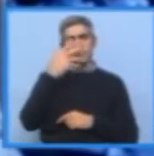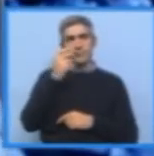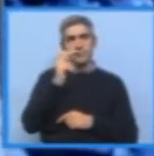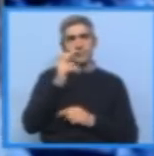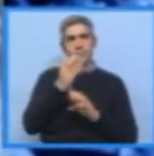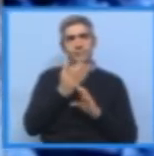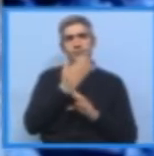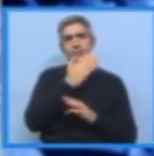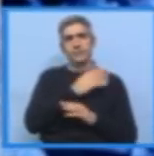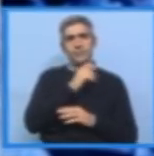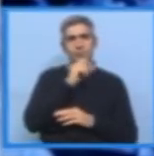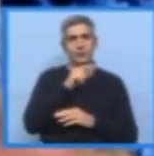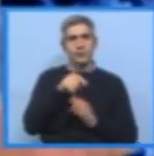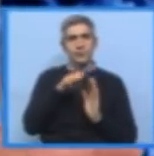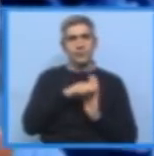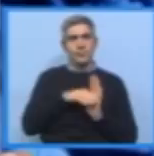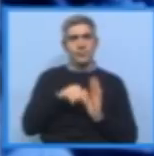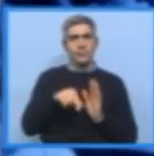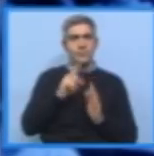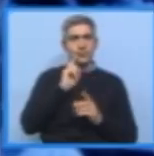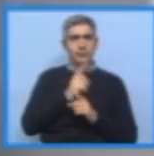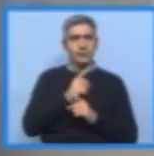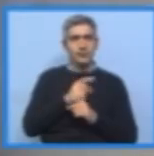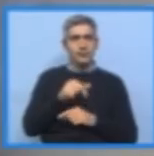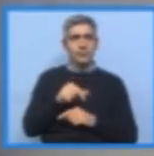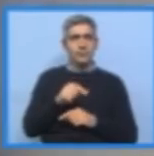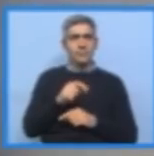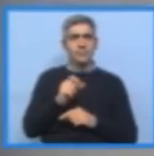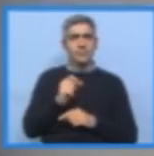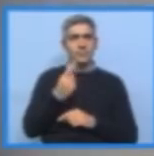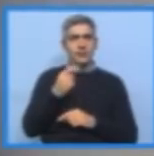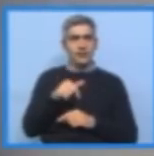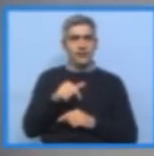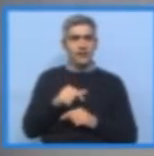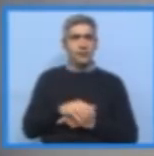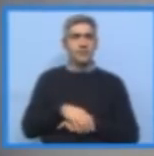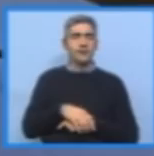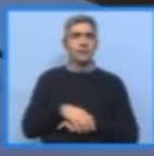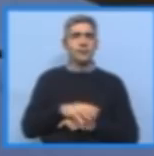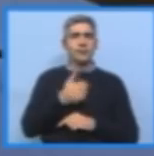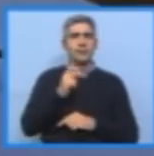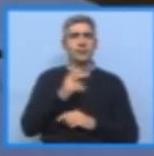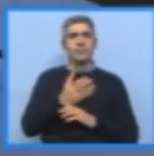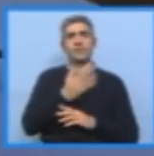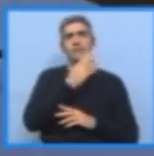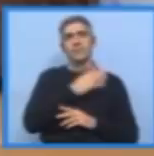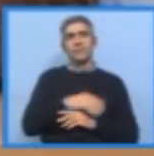anos de poder estar no programa. Nesta, precisamente, é a primeira vez, mas há 15 anos é